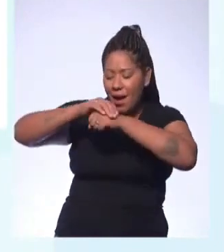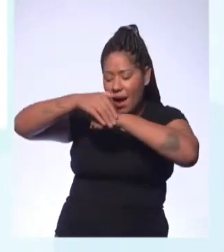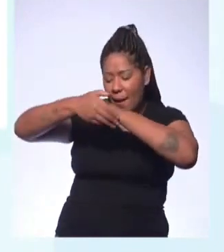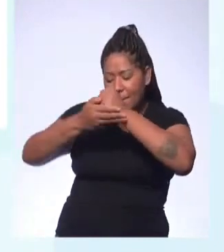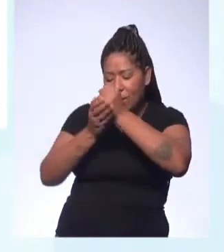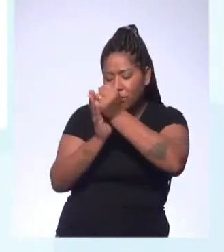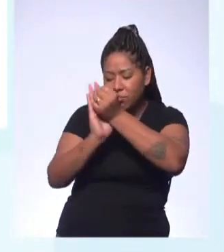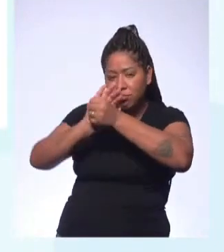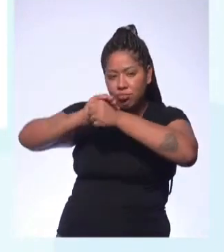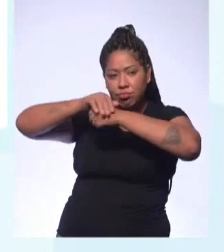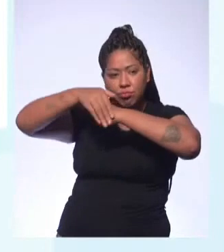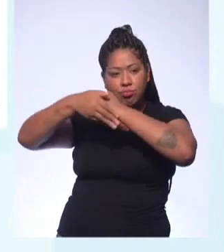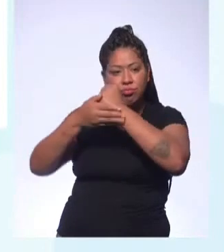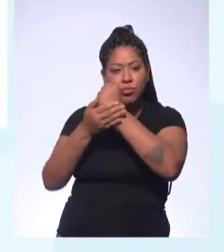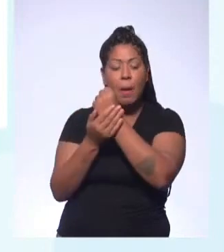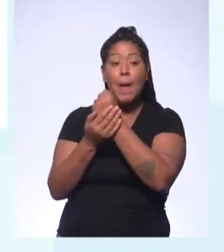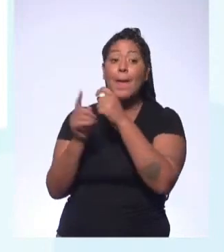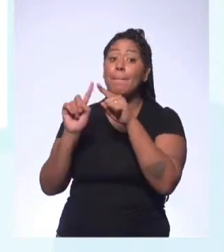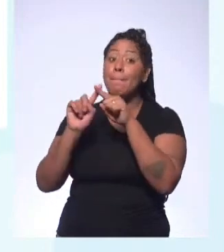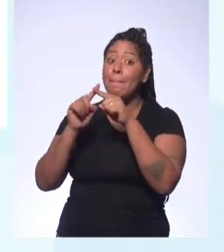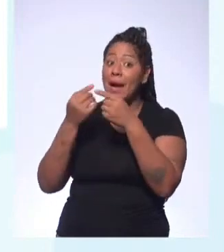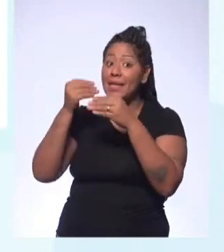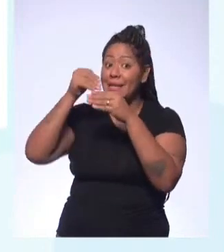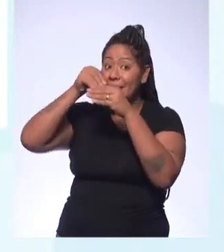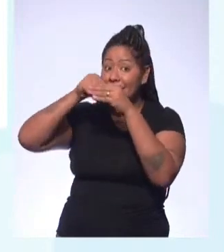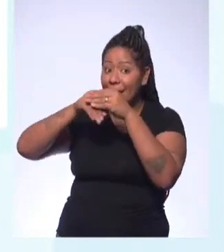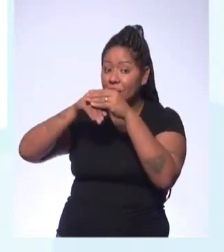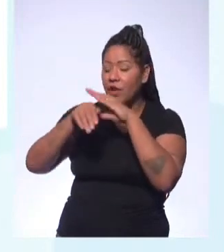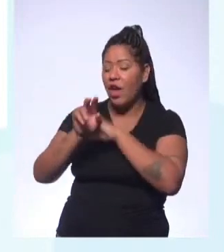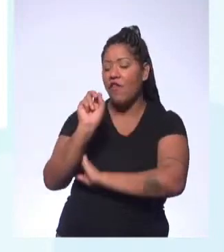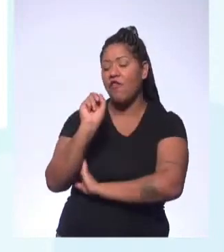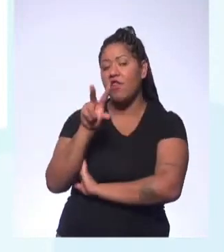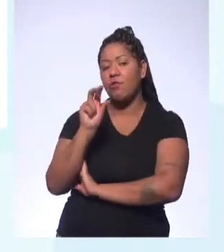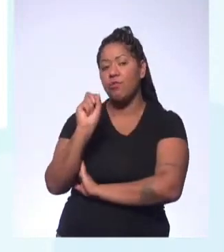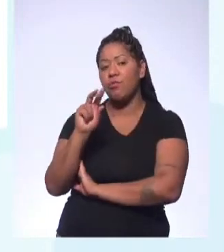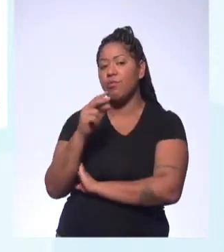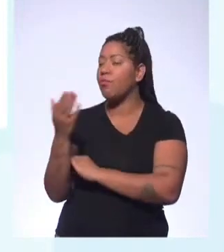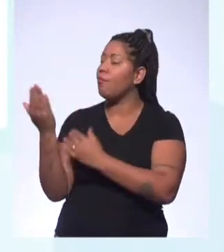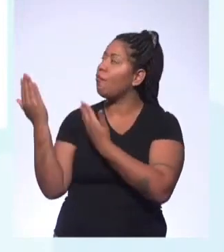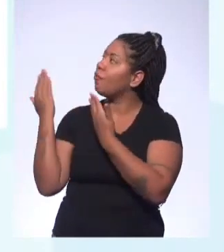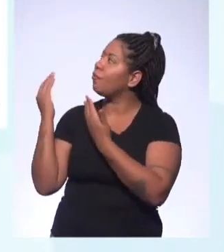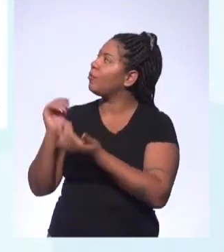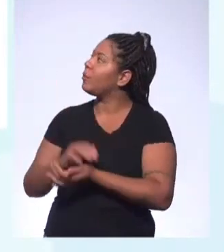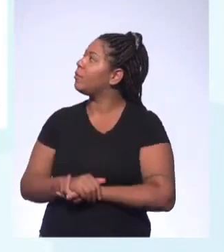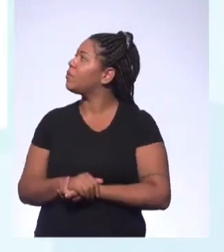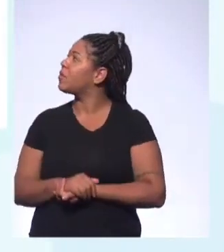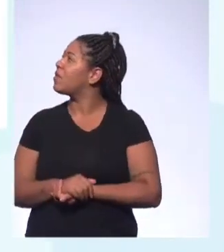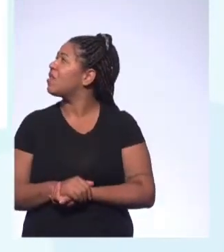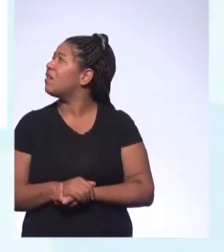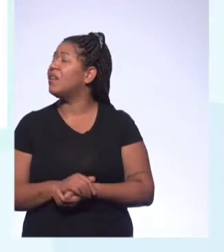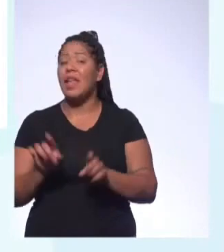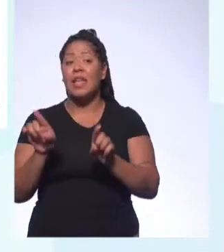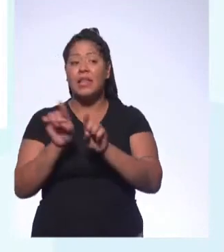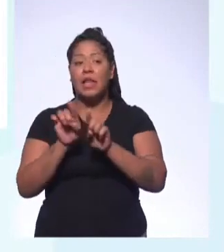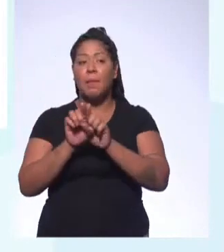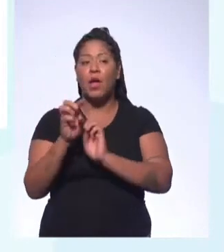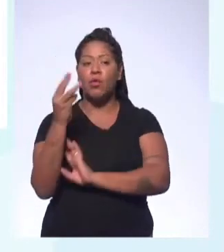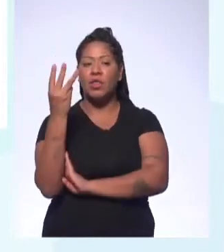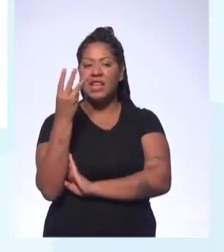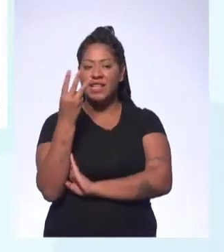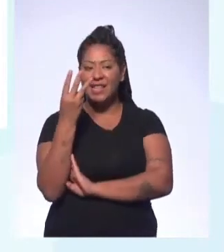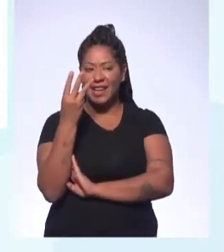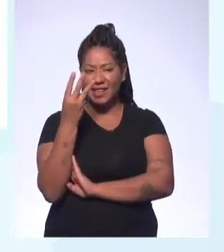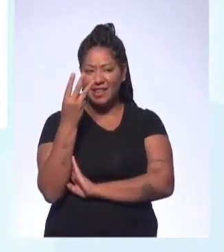com material genético dentro, mais nada, tá? O terceiro aí, né, que lembra um pouquinho o coronavírus, é lógico que eu fiz